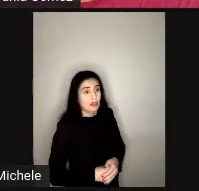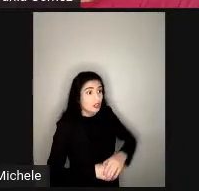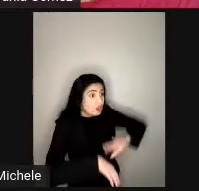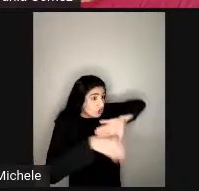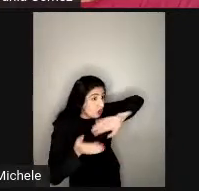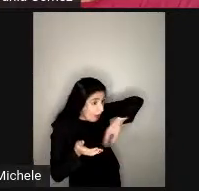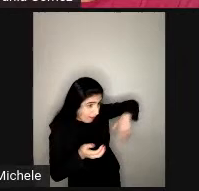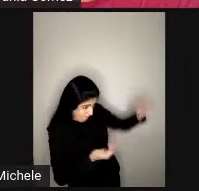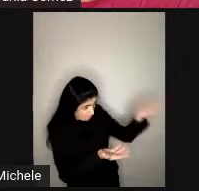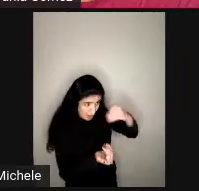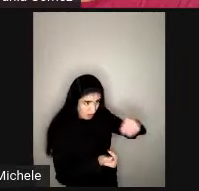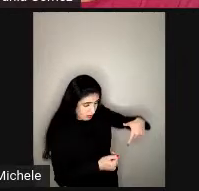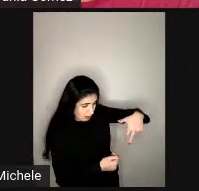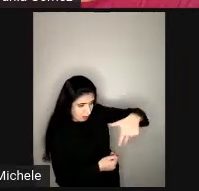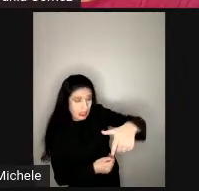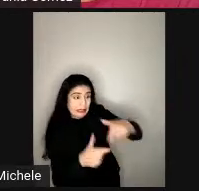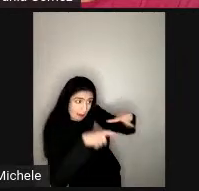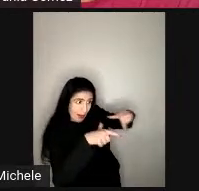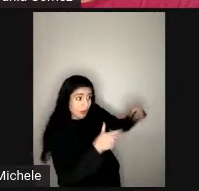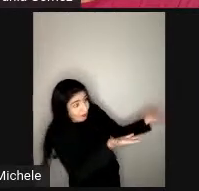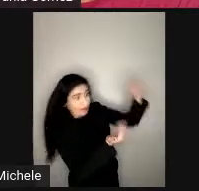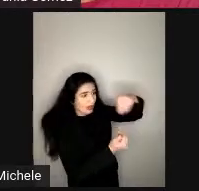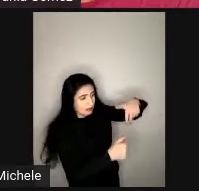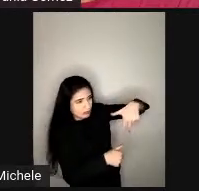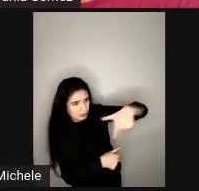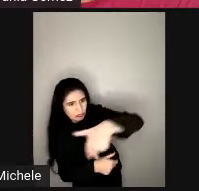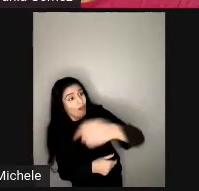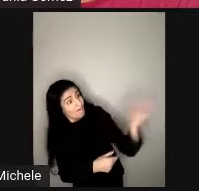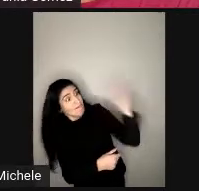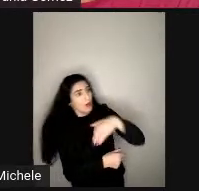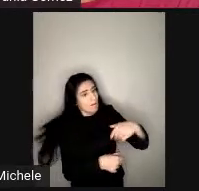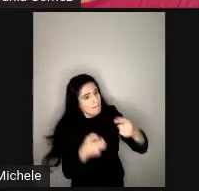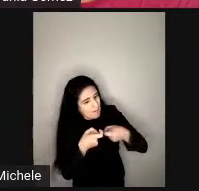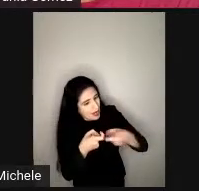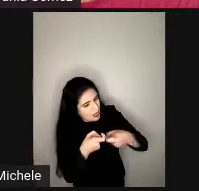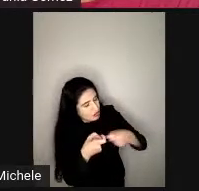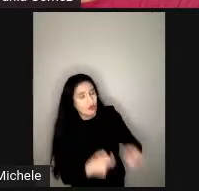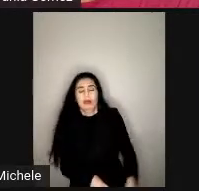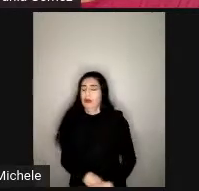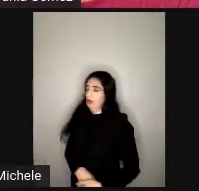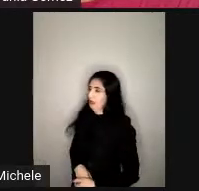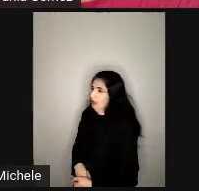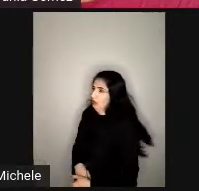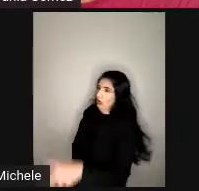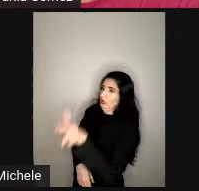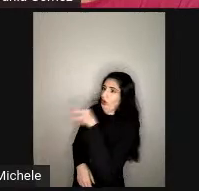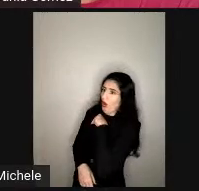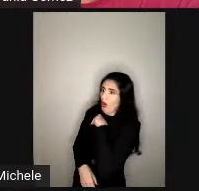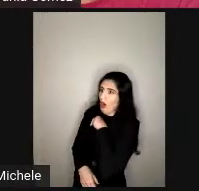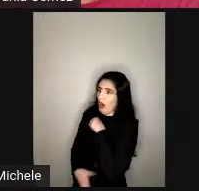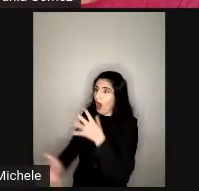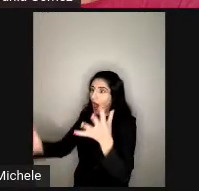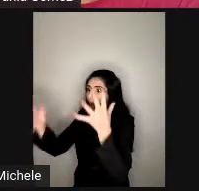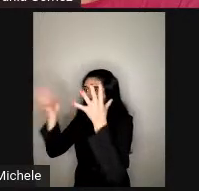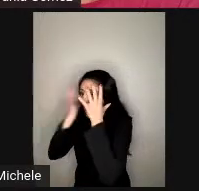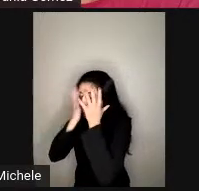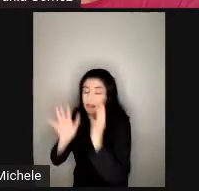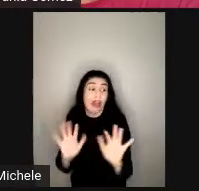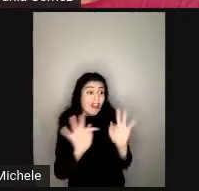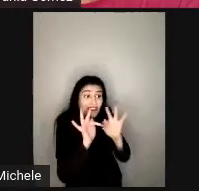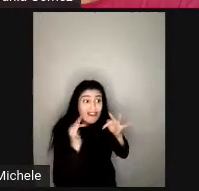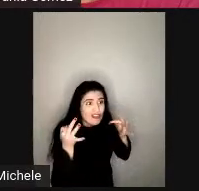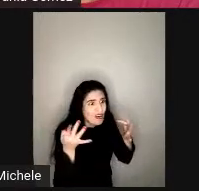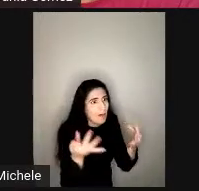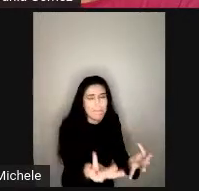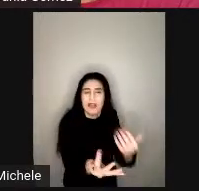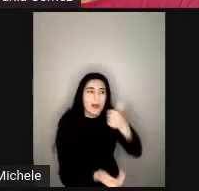consulta. Quando ele me olhou, ele falou: Gel, não acredito, porque a minha família toda teve, minha